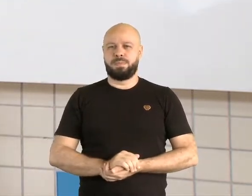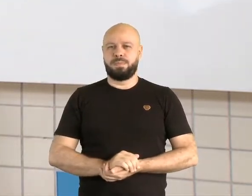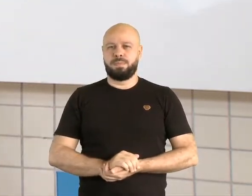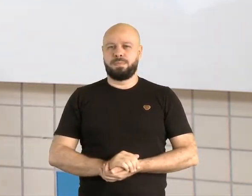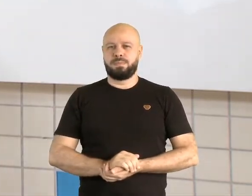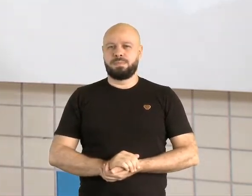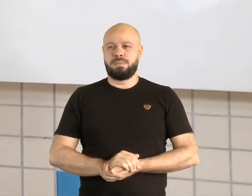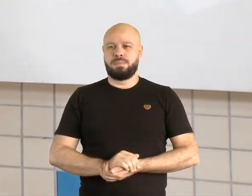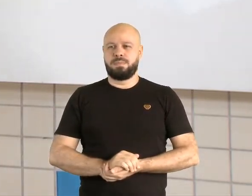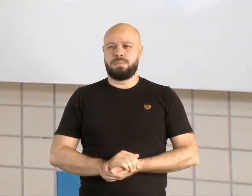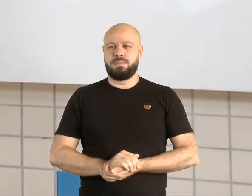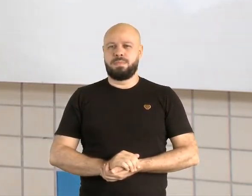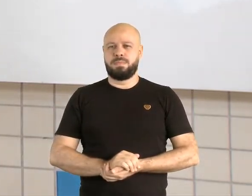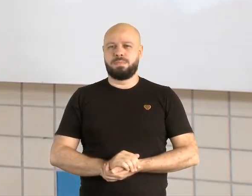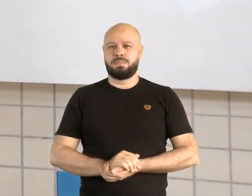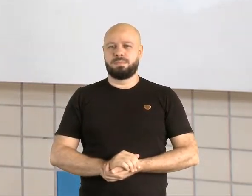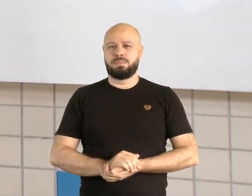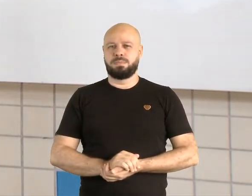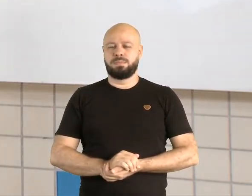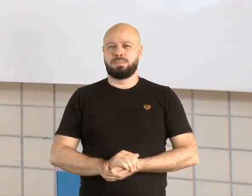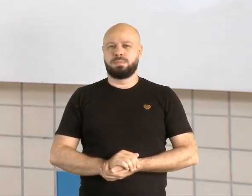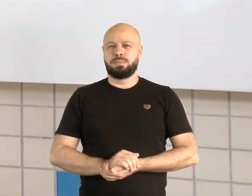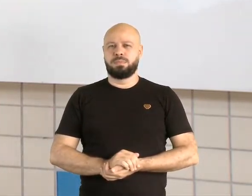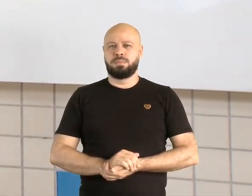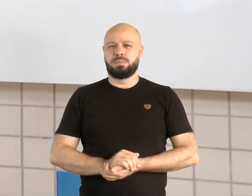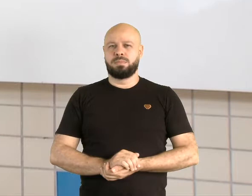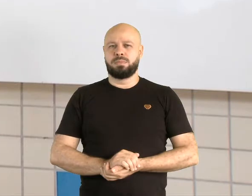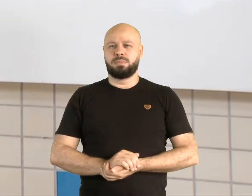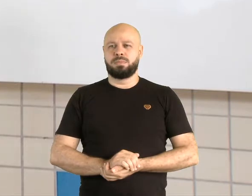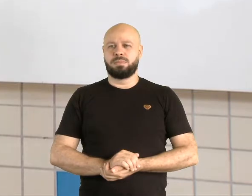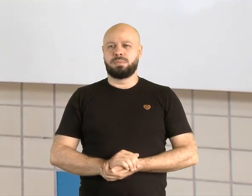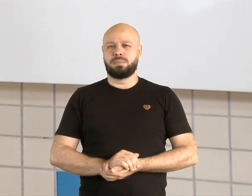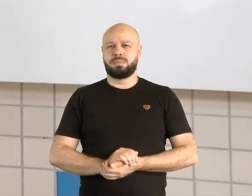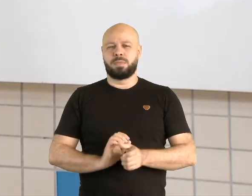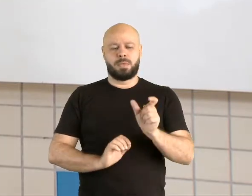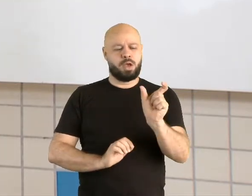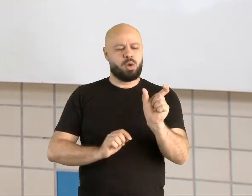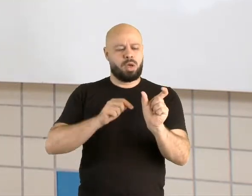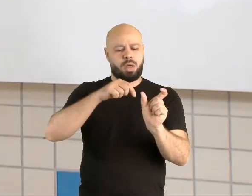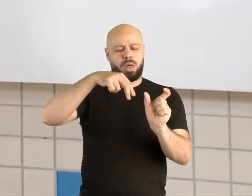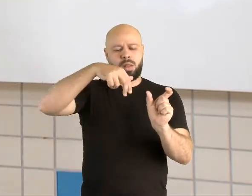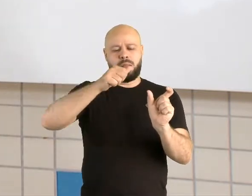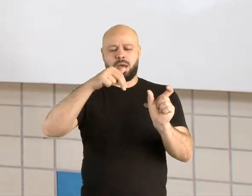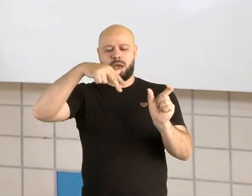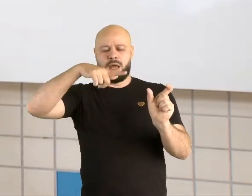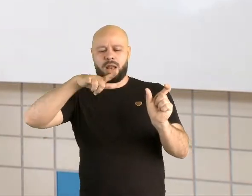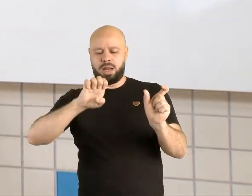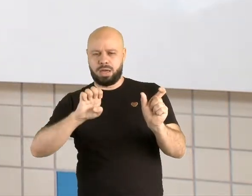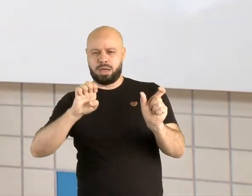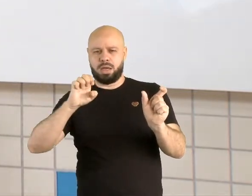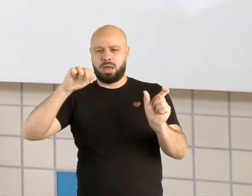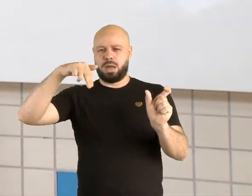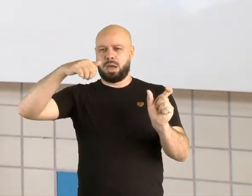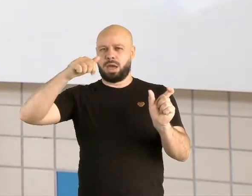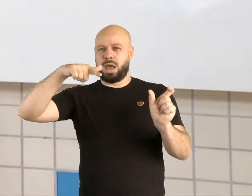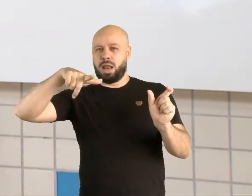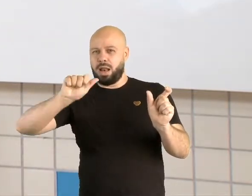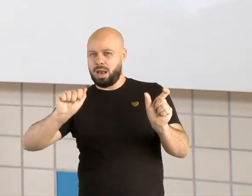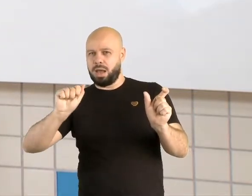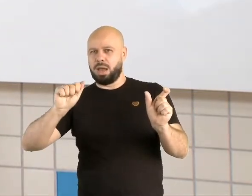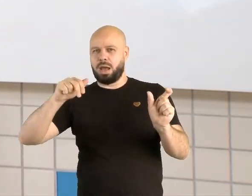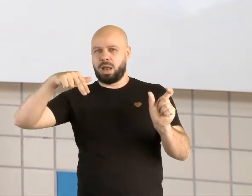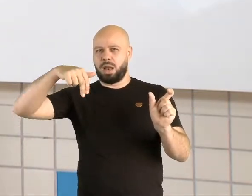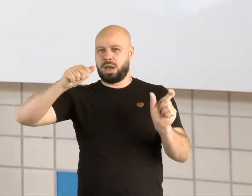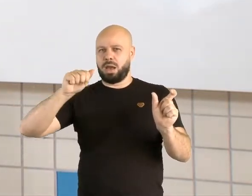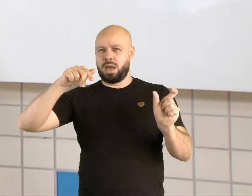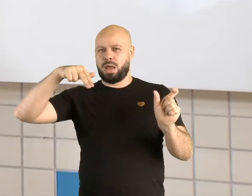Vamos partir para a formação do naquele, naquela e